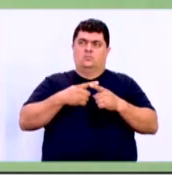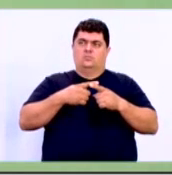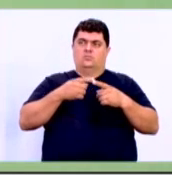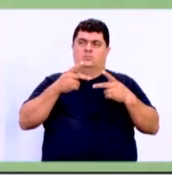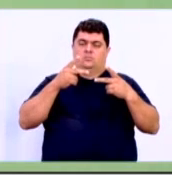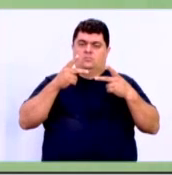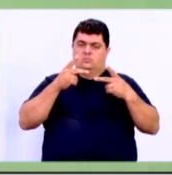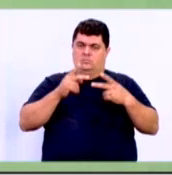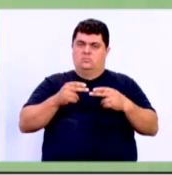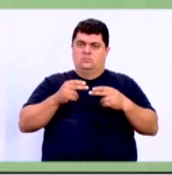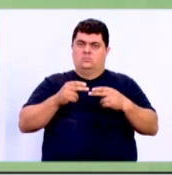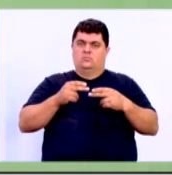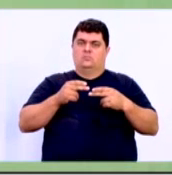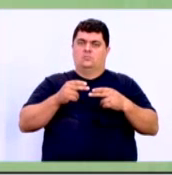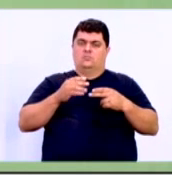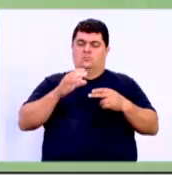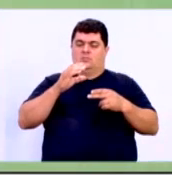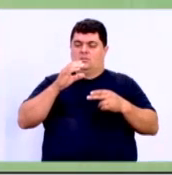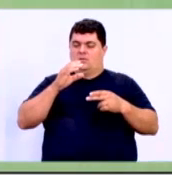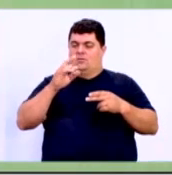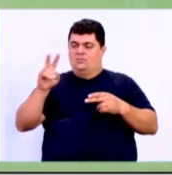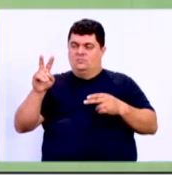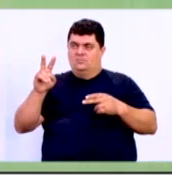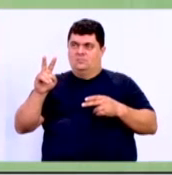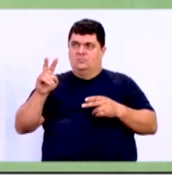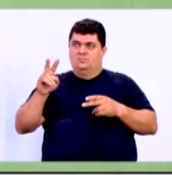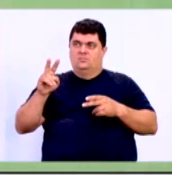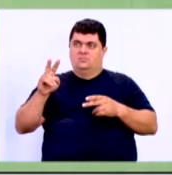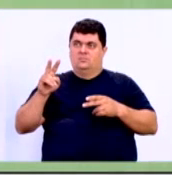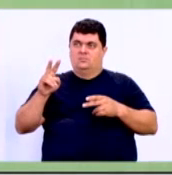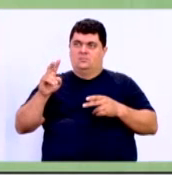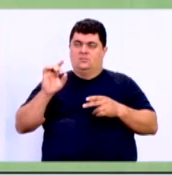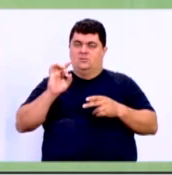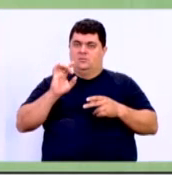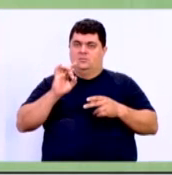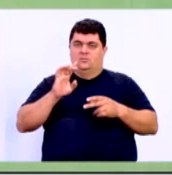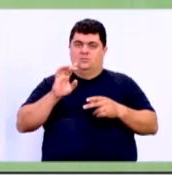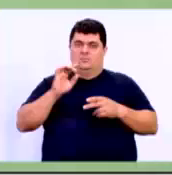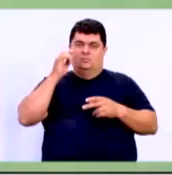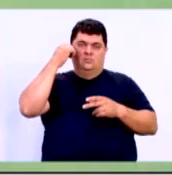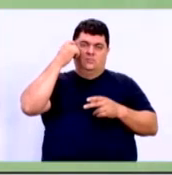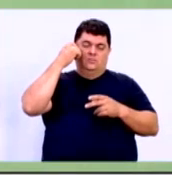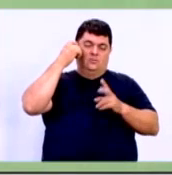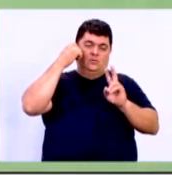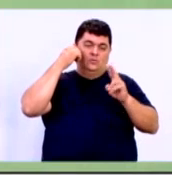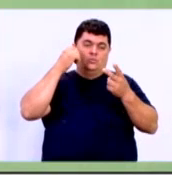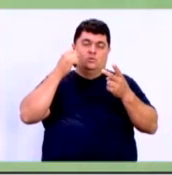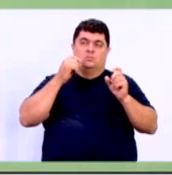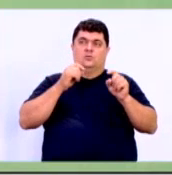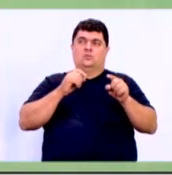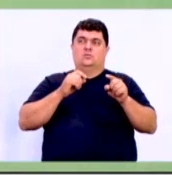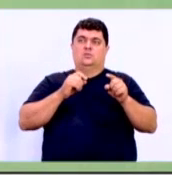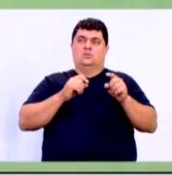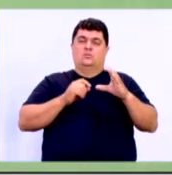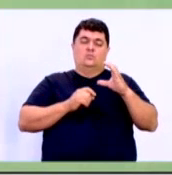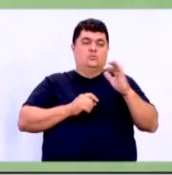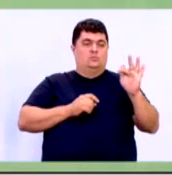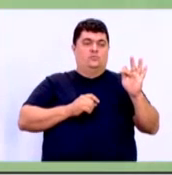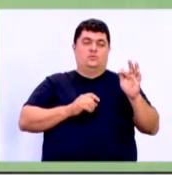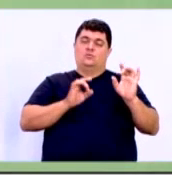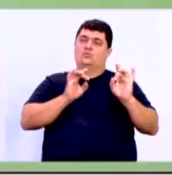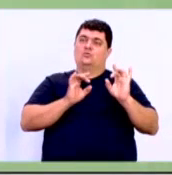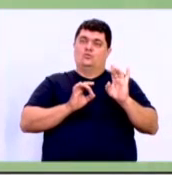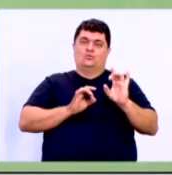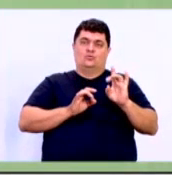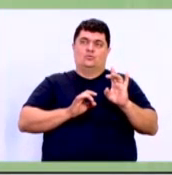jeito que o custo variável ele só vai ser por 2.000 unidades, então o custo fixo também